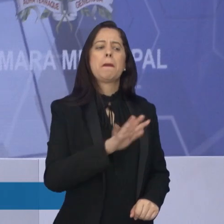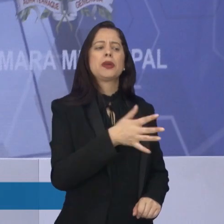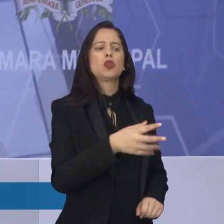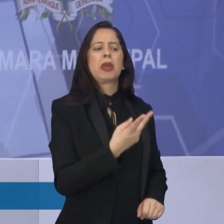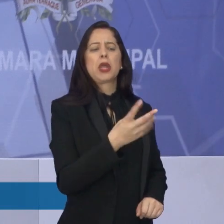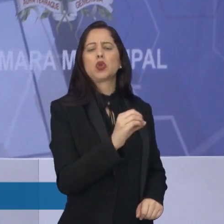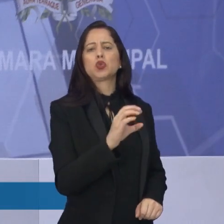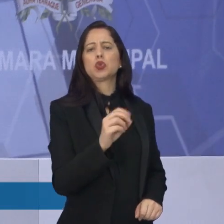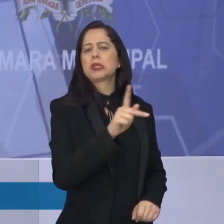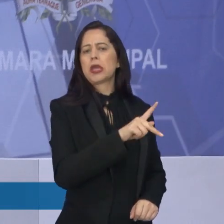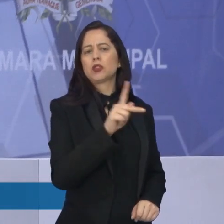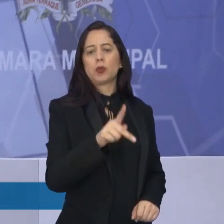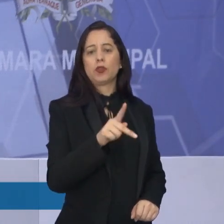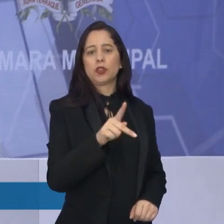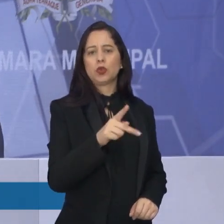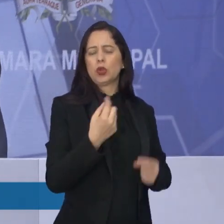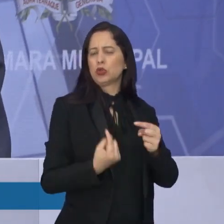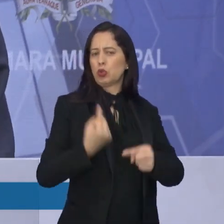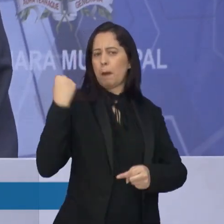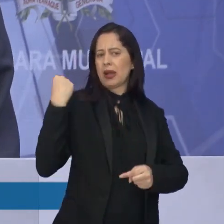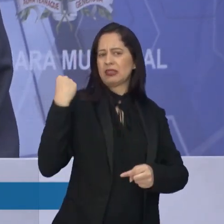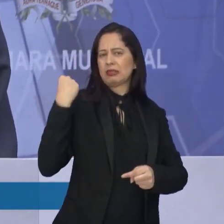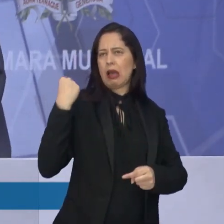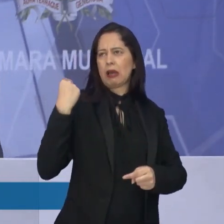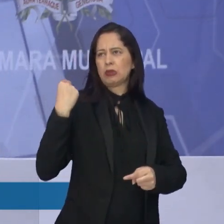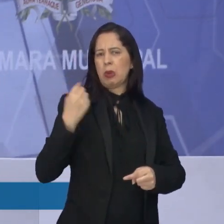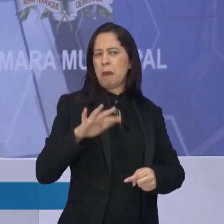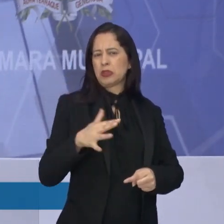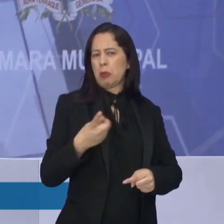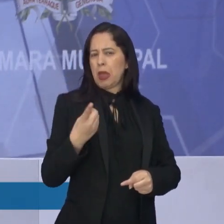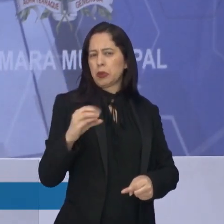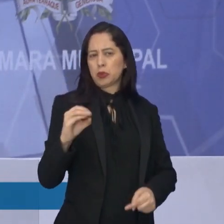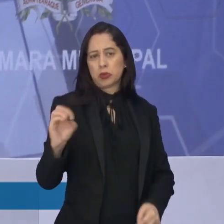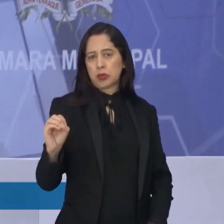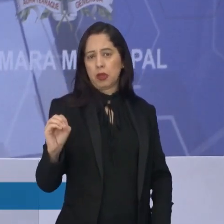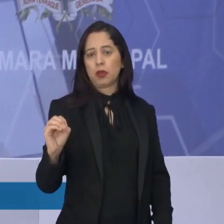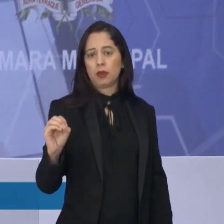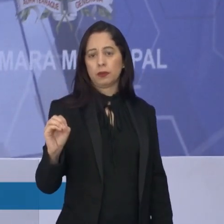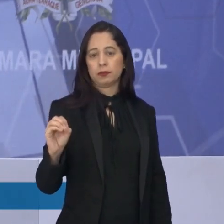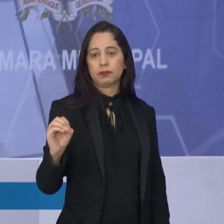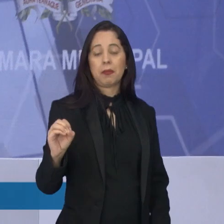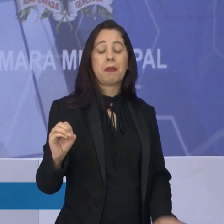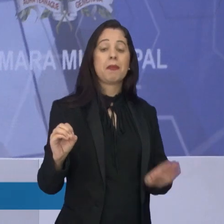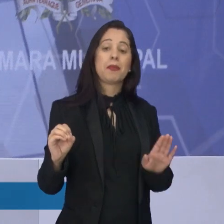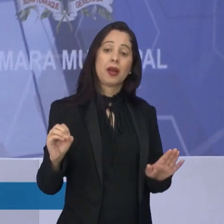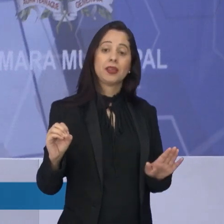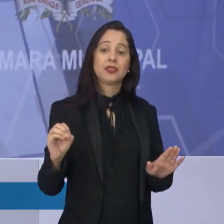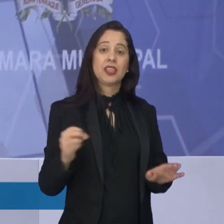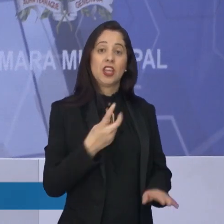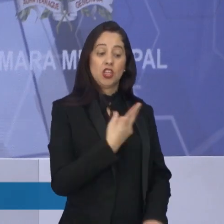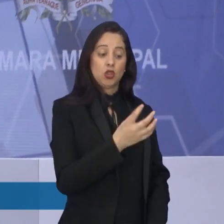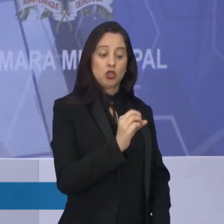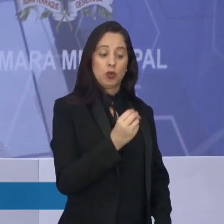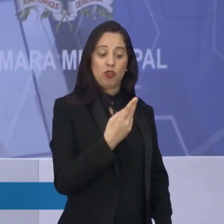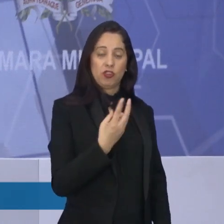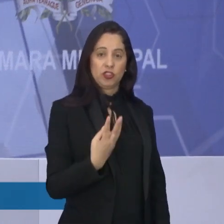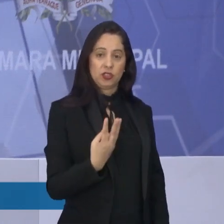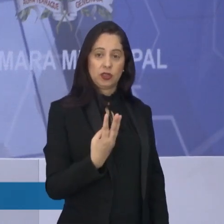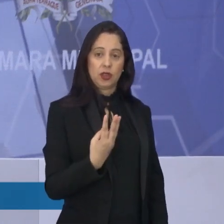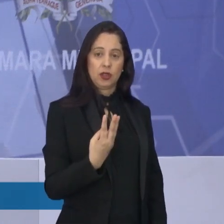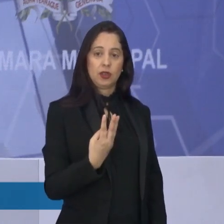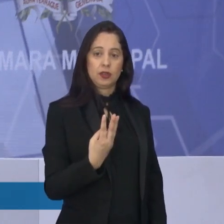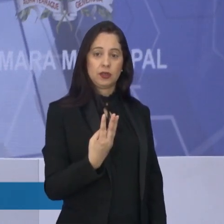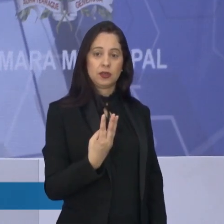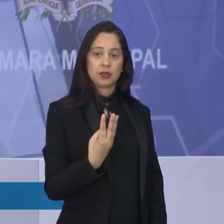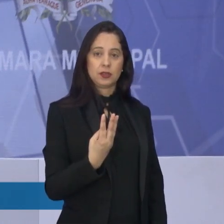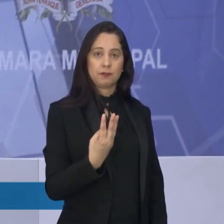200 professores. Quando eu ingressei no ITA, eram menos de 100. E, no entanto, em 2023, o ITA